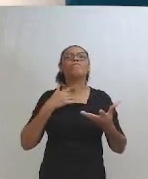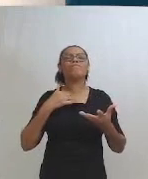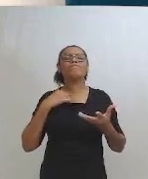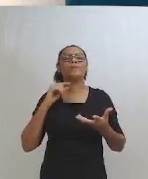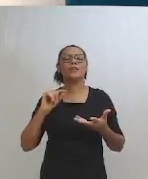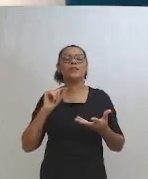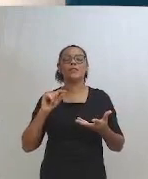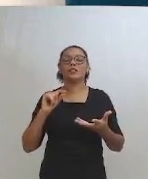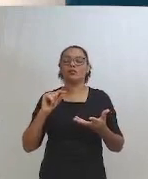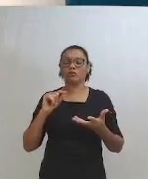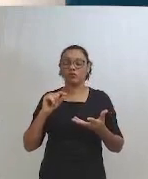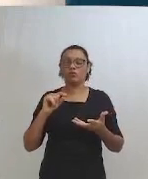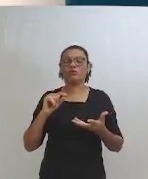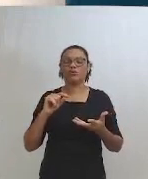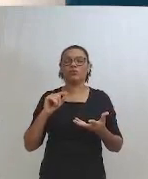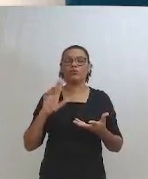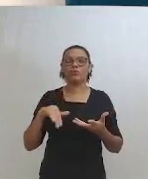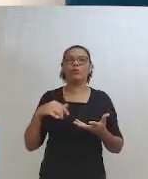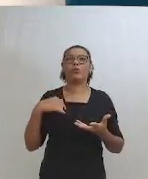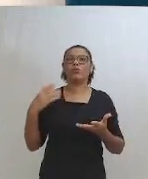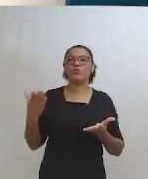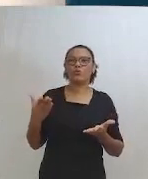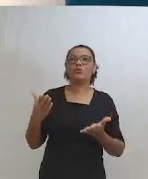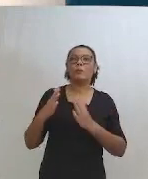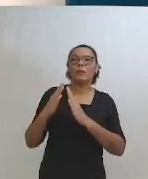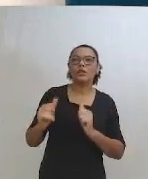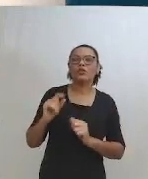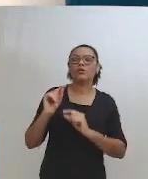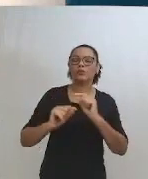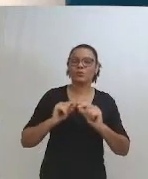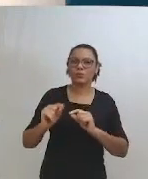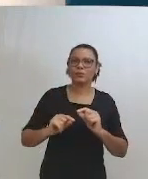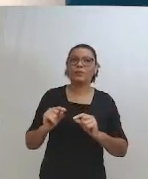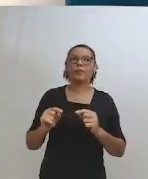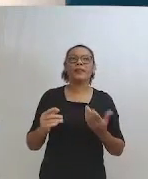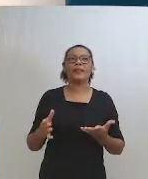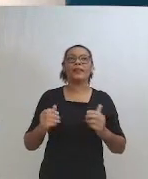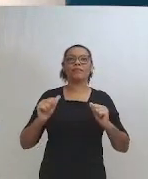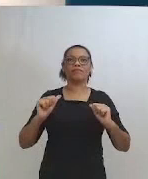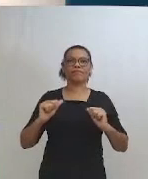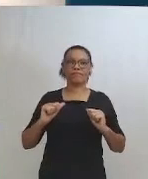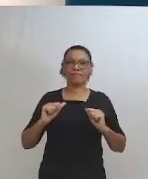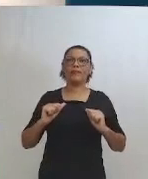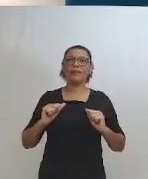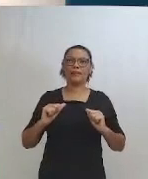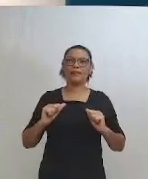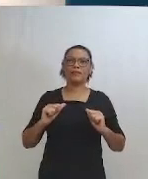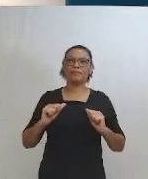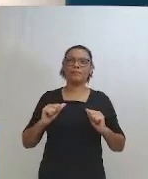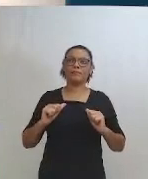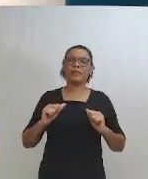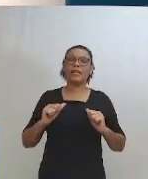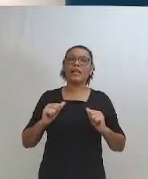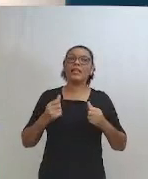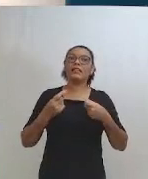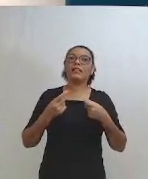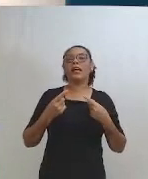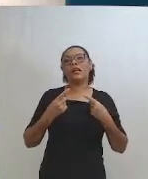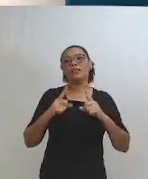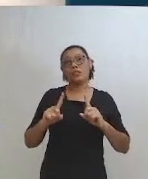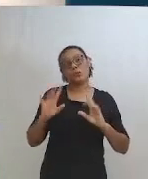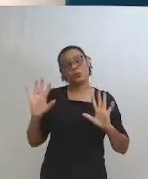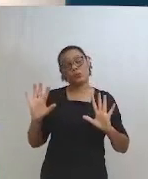impetração trata-se da inépcia da denúncia. A denúncia, ao nosso sentir, ela